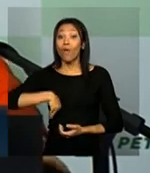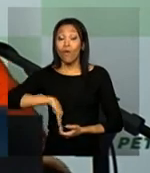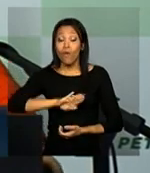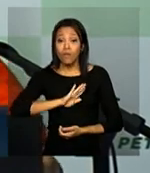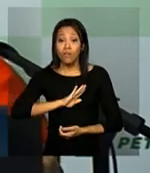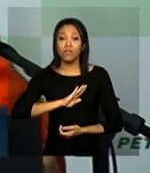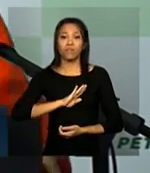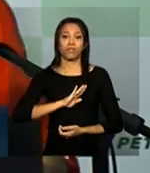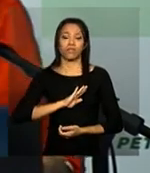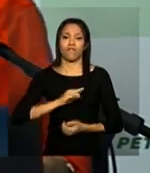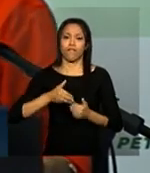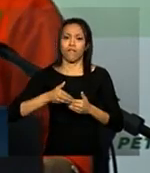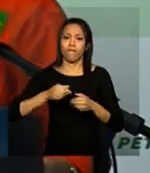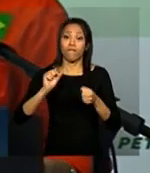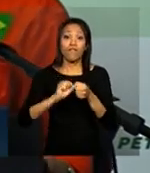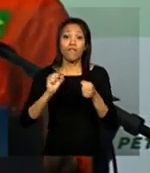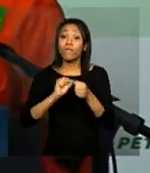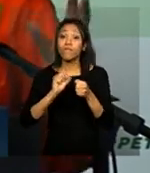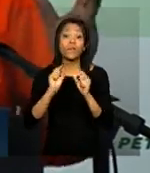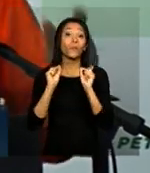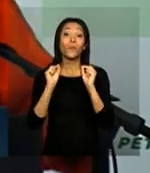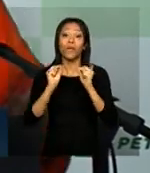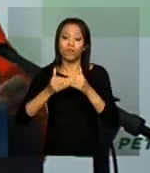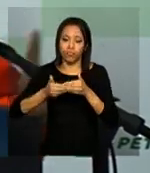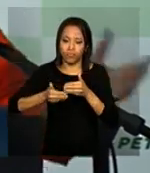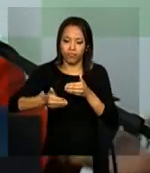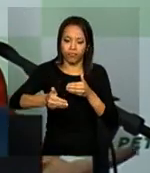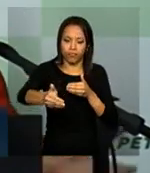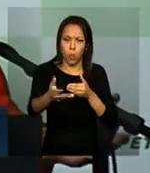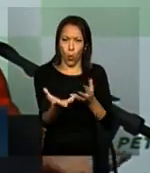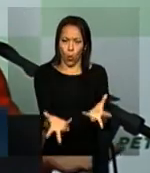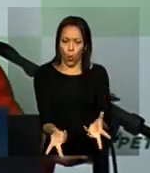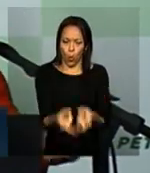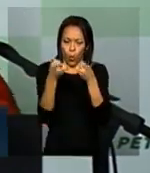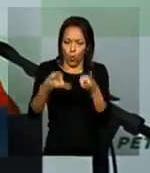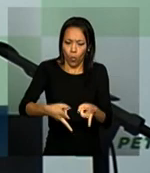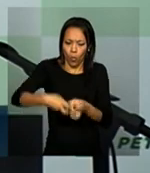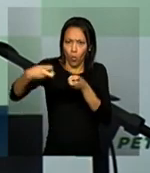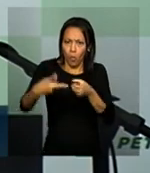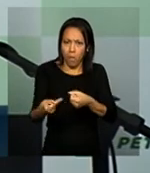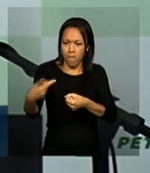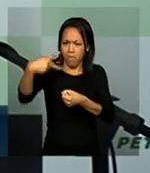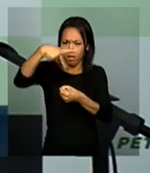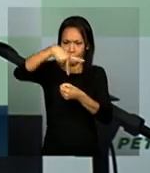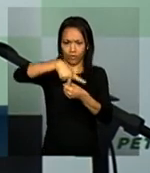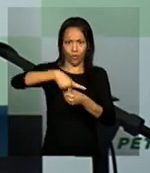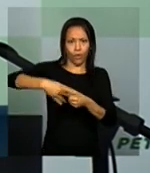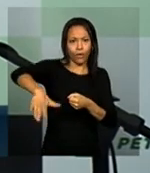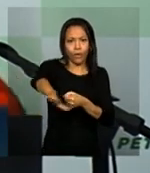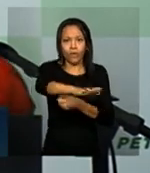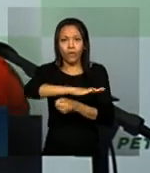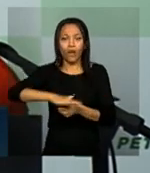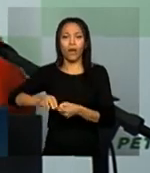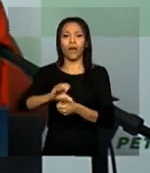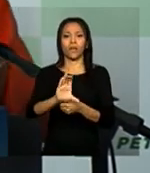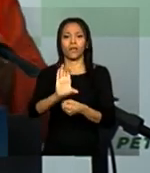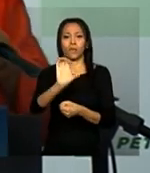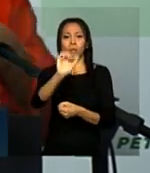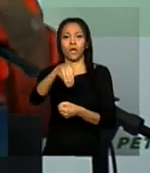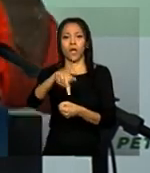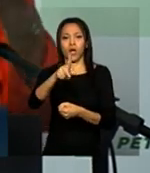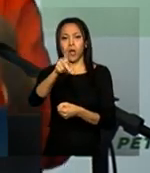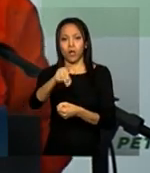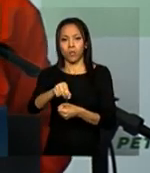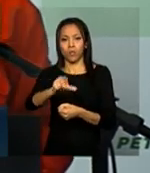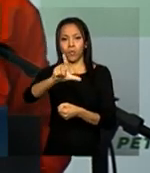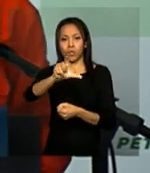fazer com essa riqueza que o Brasil vai produzir do campo de Libra? Se é